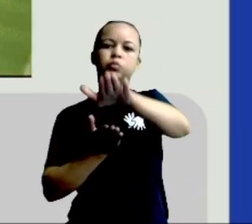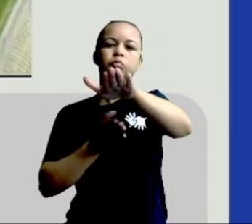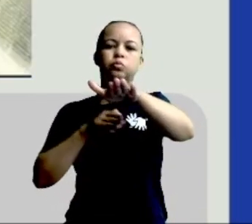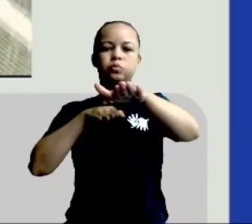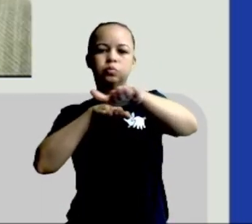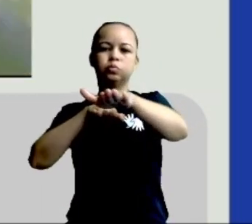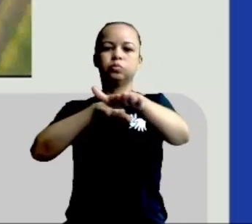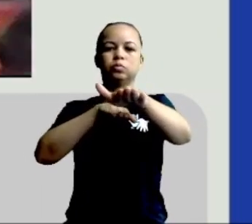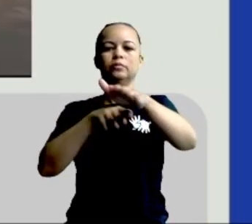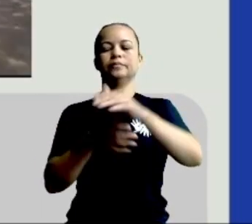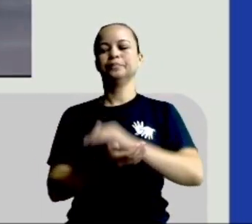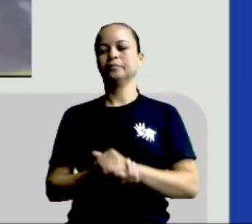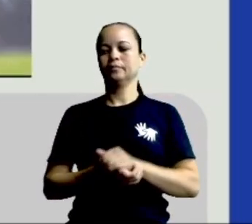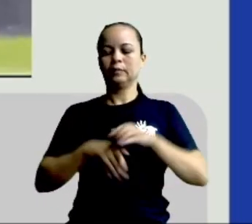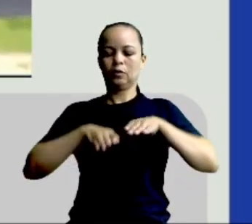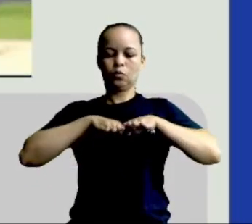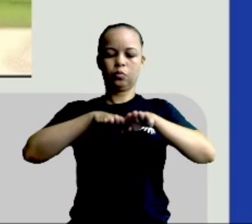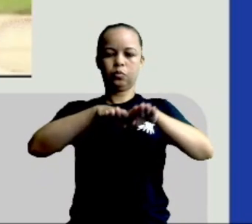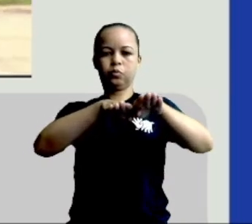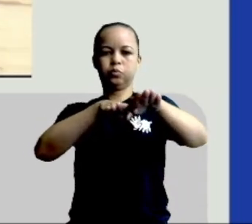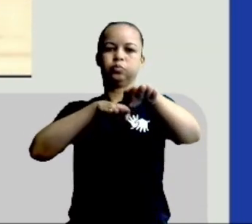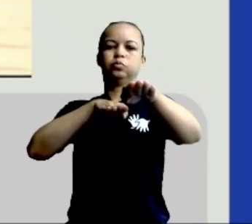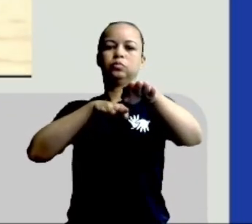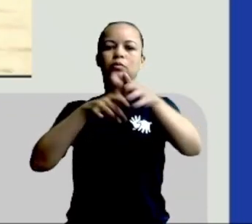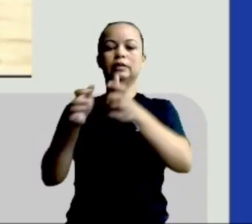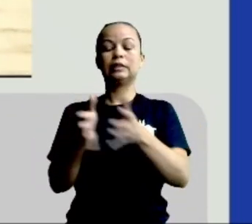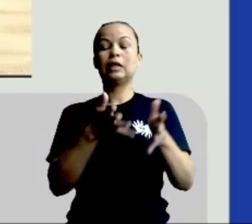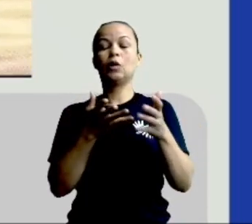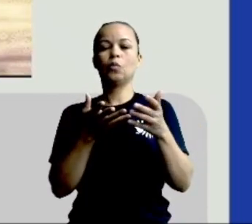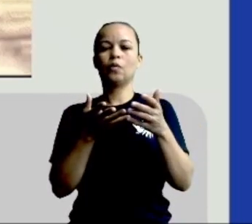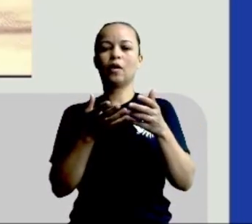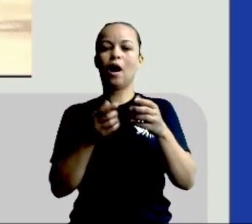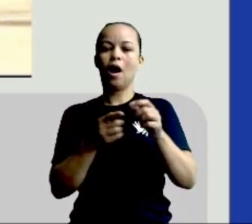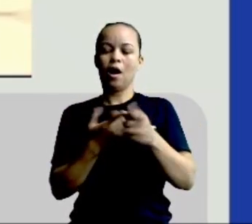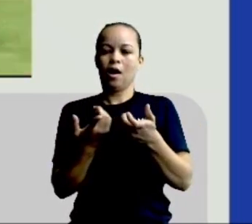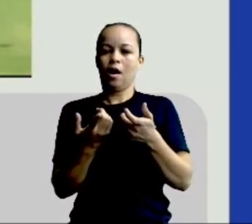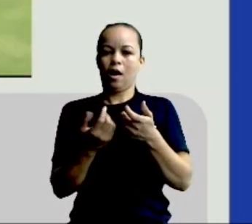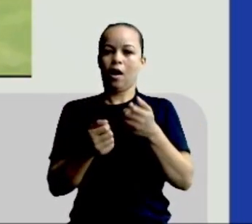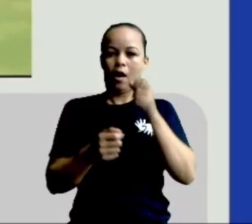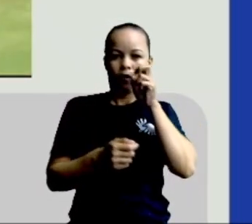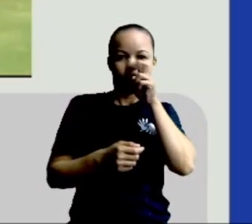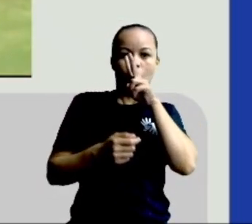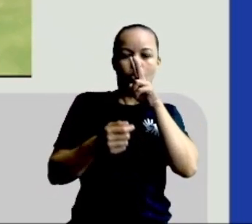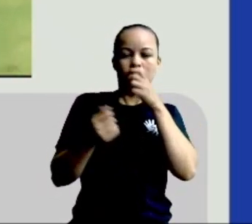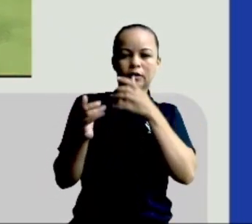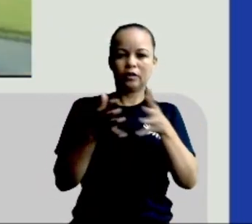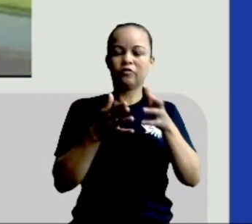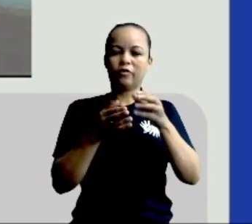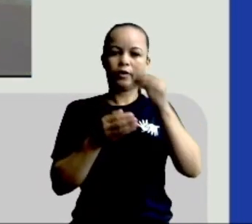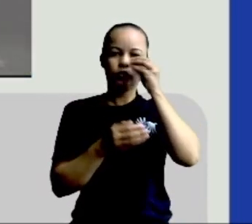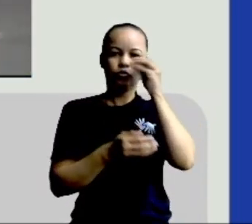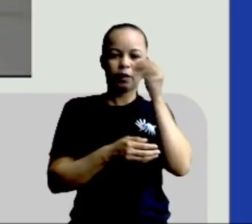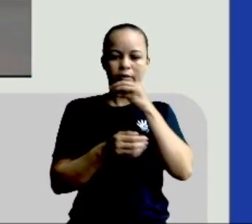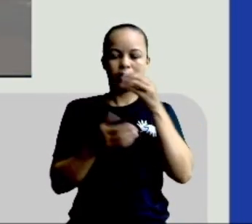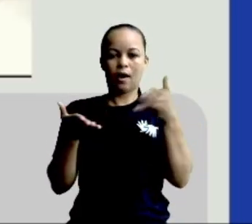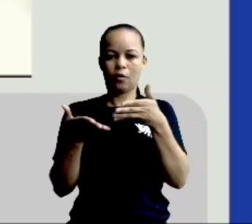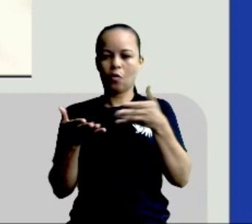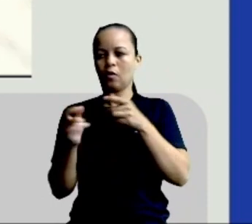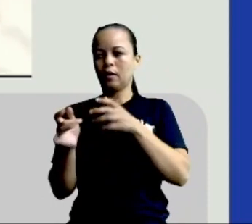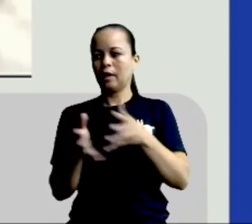mais fácil, né? Além do que tem outras forças que a gente vai desprezar nesse momento, que seria aqui no caso o vácuo,